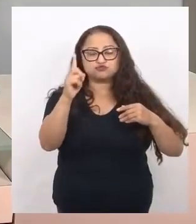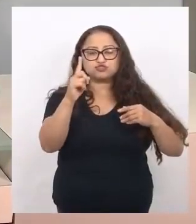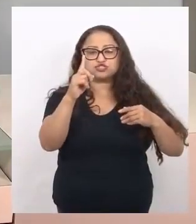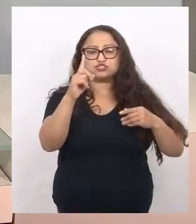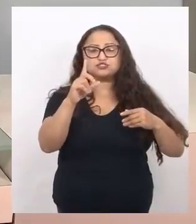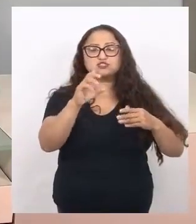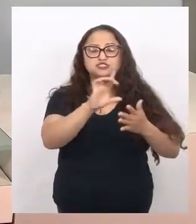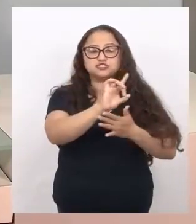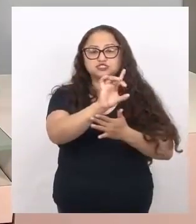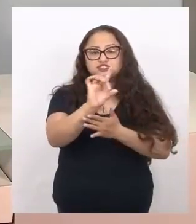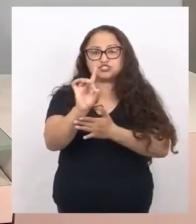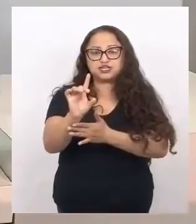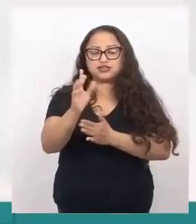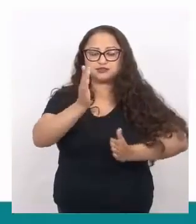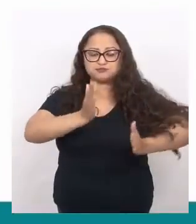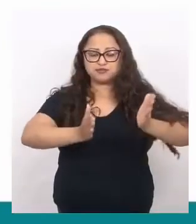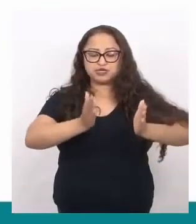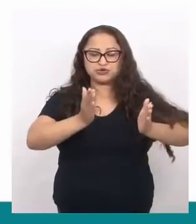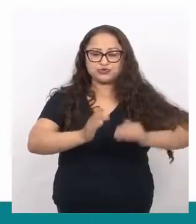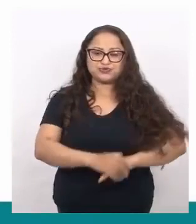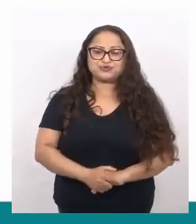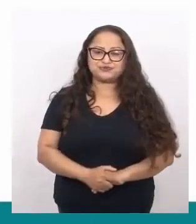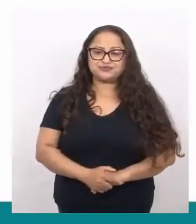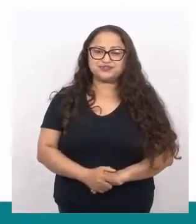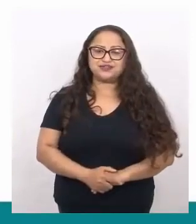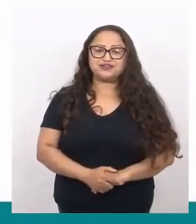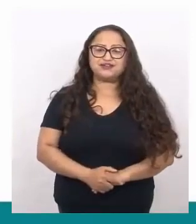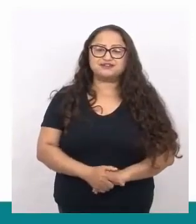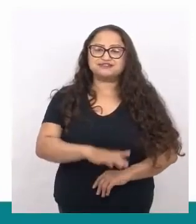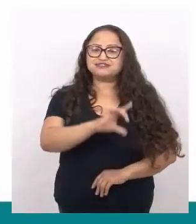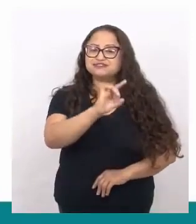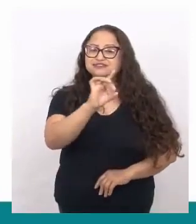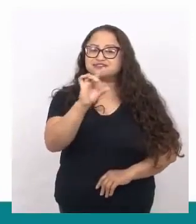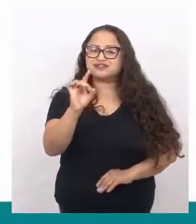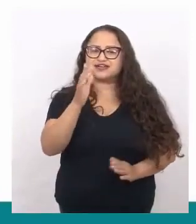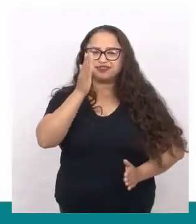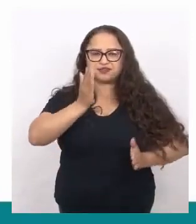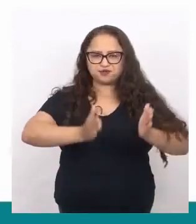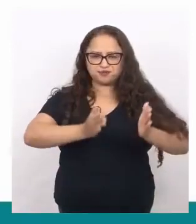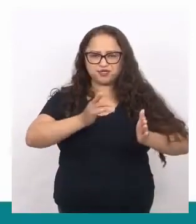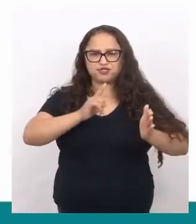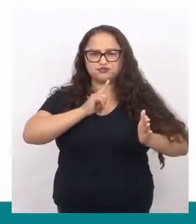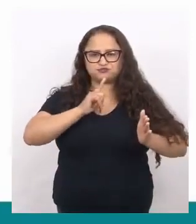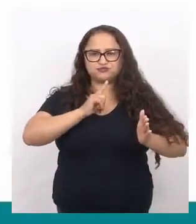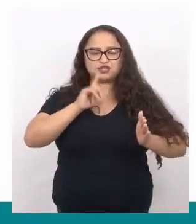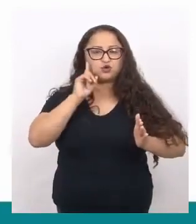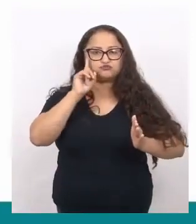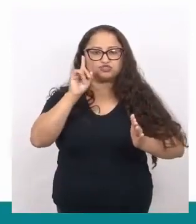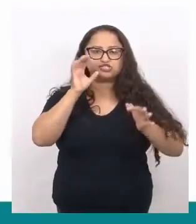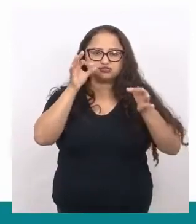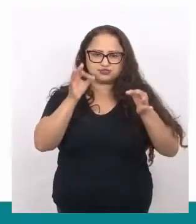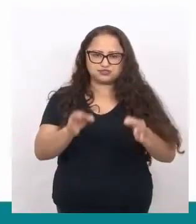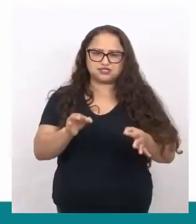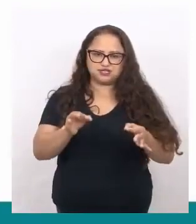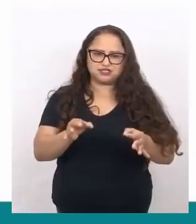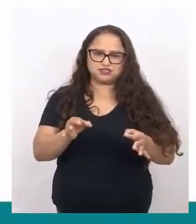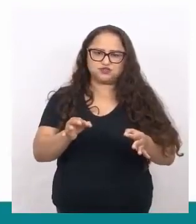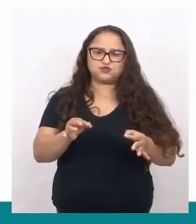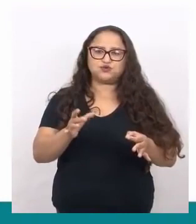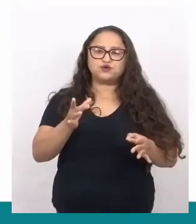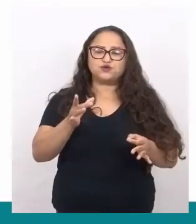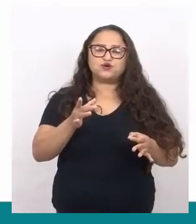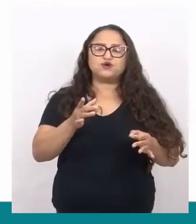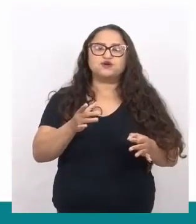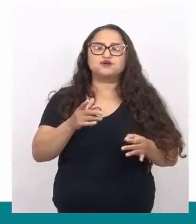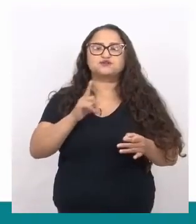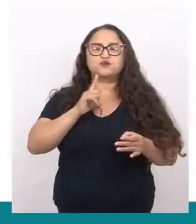cada fase, tá, pessoal? Então, em cada fase, nós vamos ter um dia de atribuição online referente